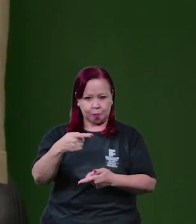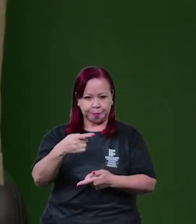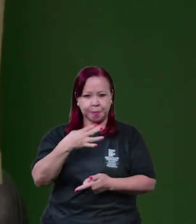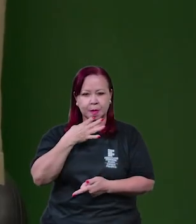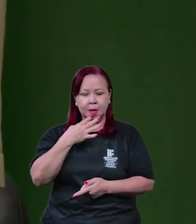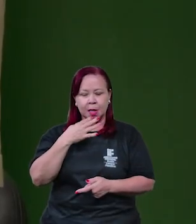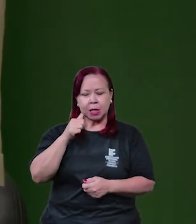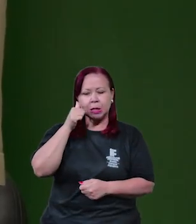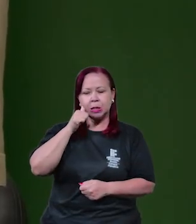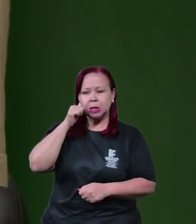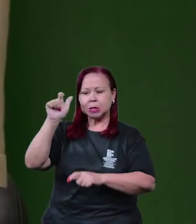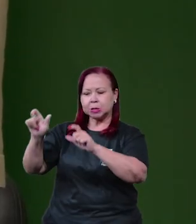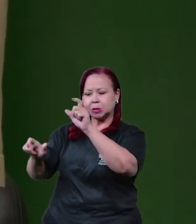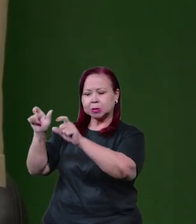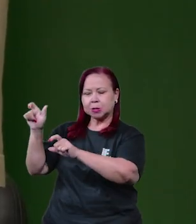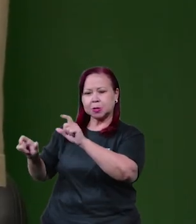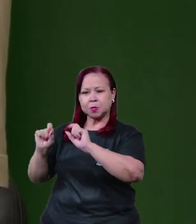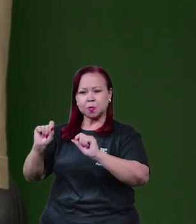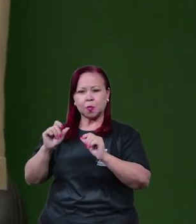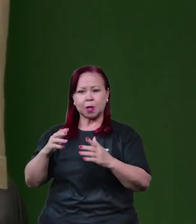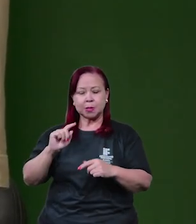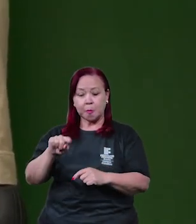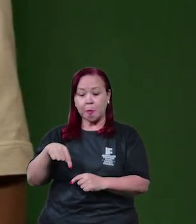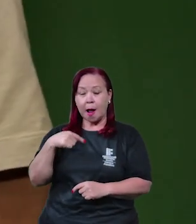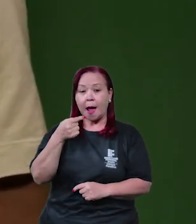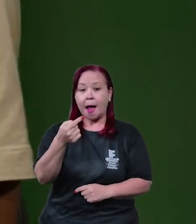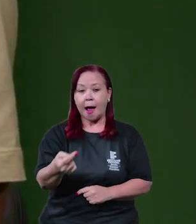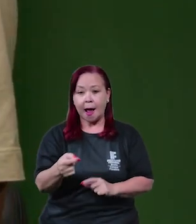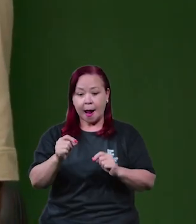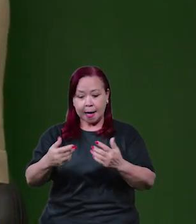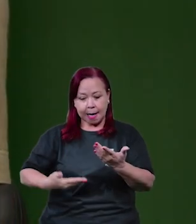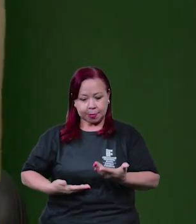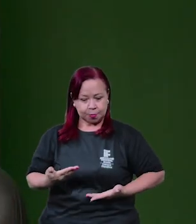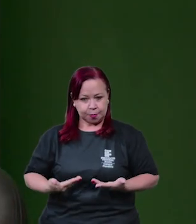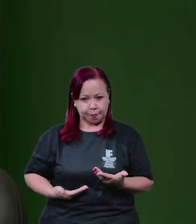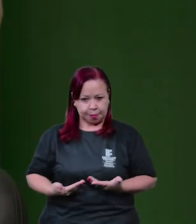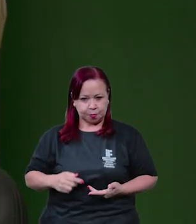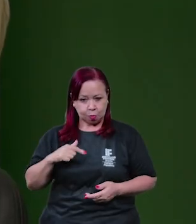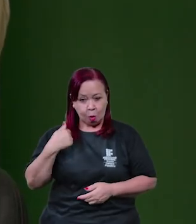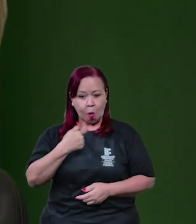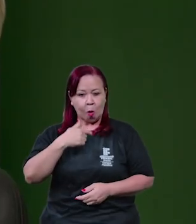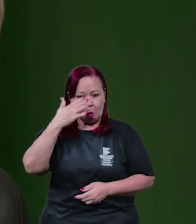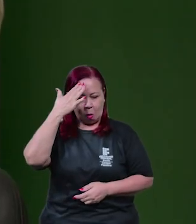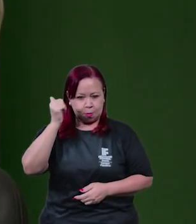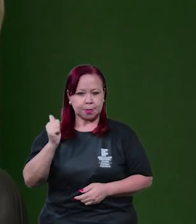e dessas mulheres que estão para além de um serviço. A gente sabe que, tipo assim,